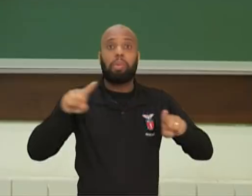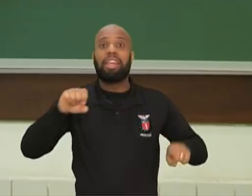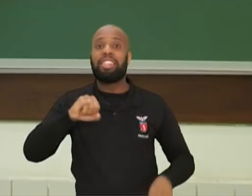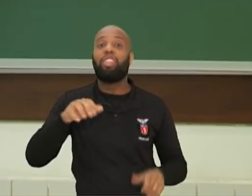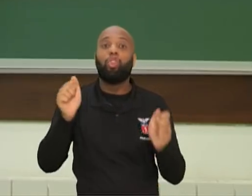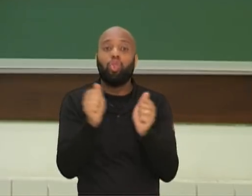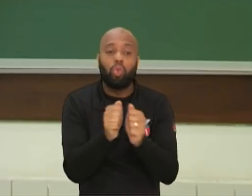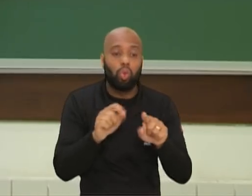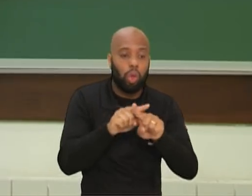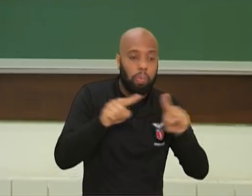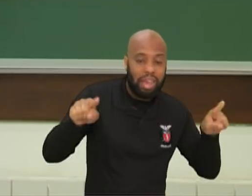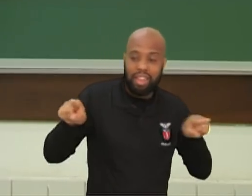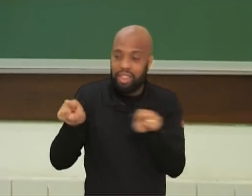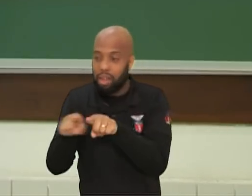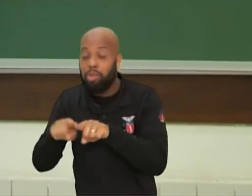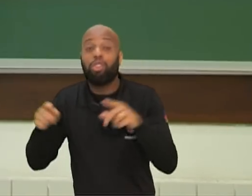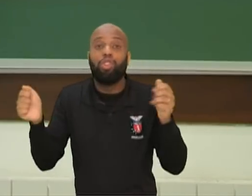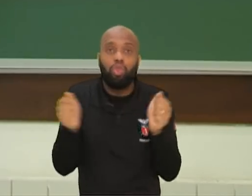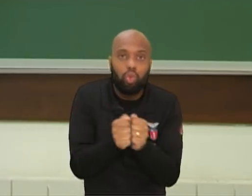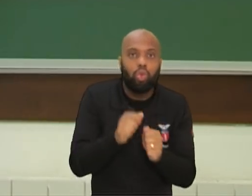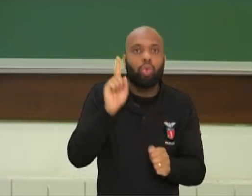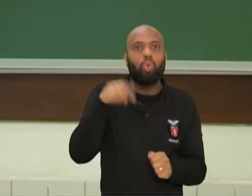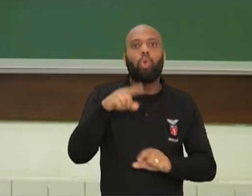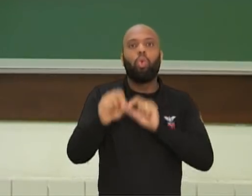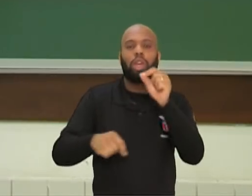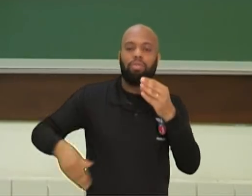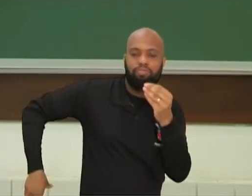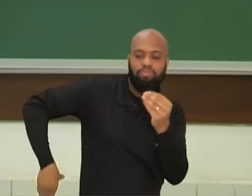uma adição. Tudo bem?